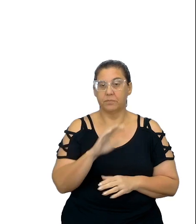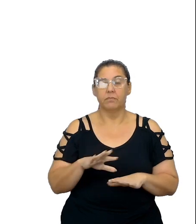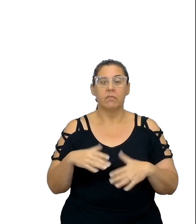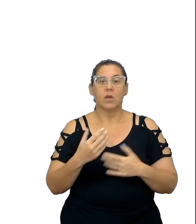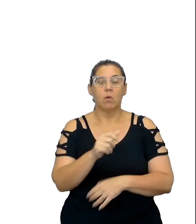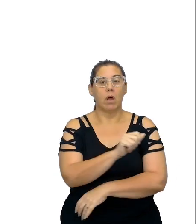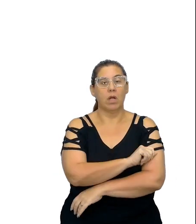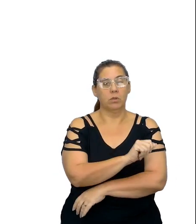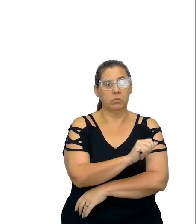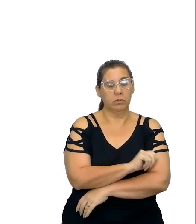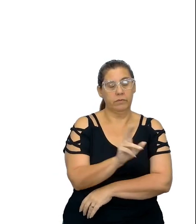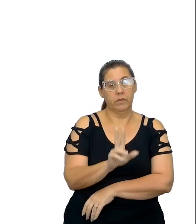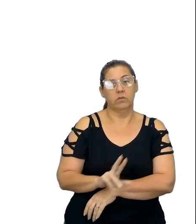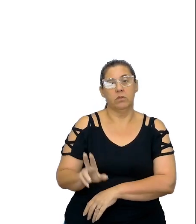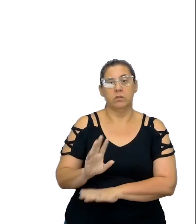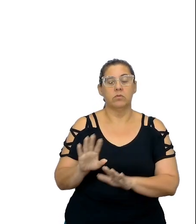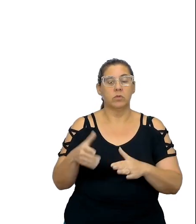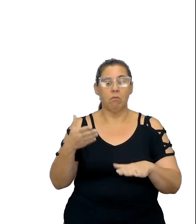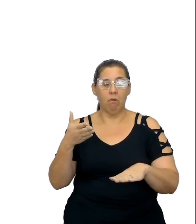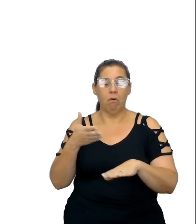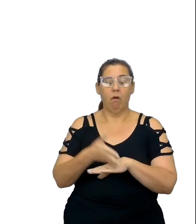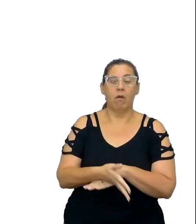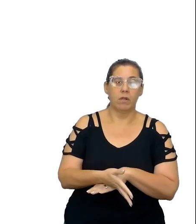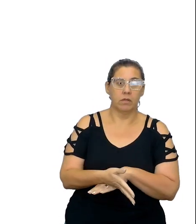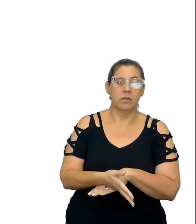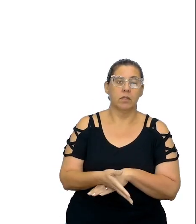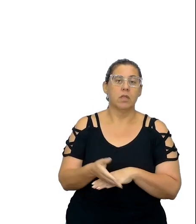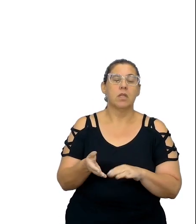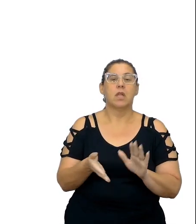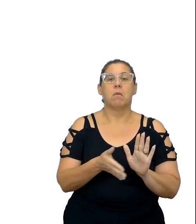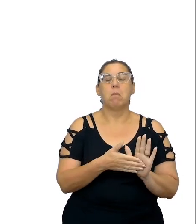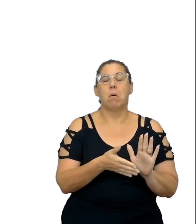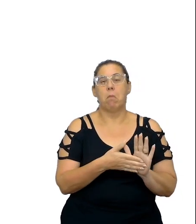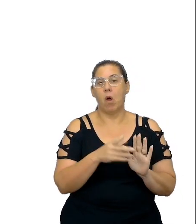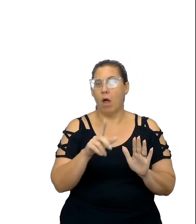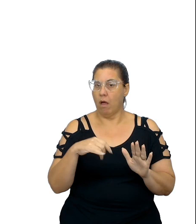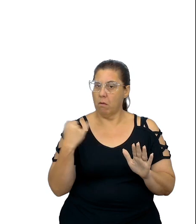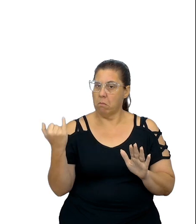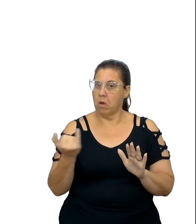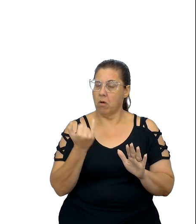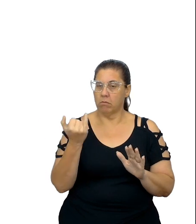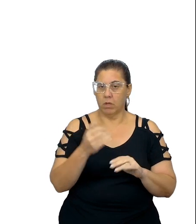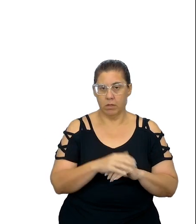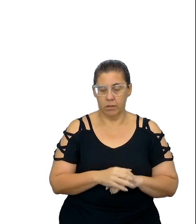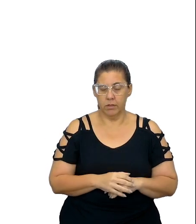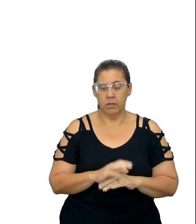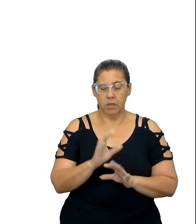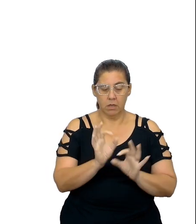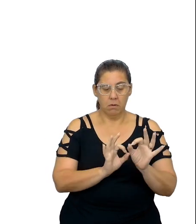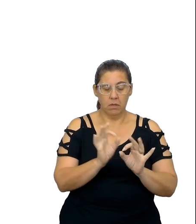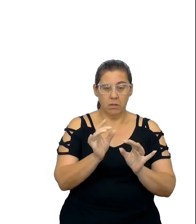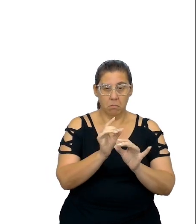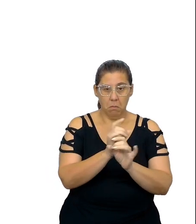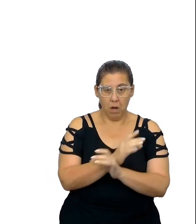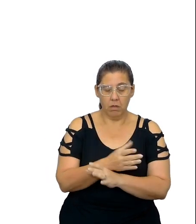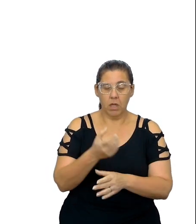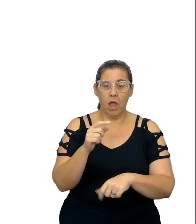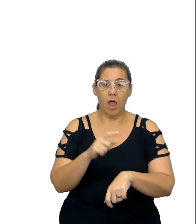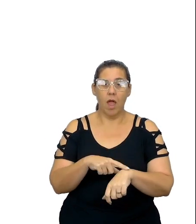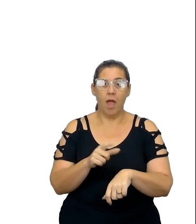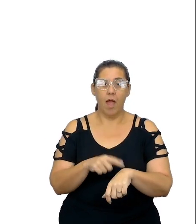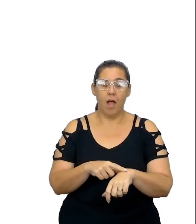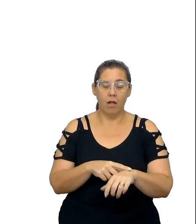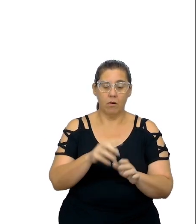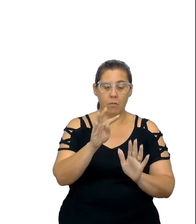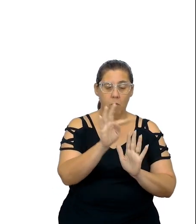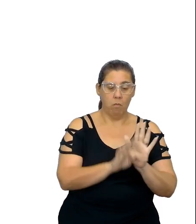estudantes irão usar, quais as intervenções que eles irão propor, isso é muito importante, e a partir do planejamento pronto é hora de produzir esse